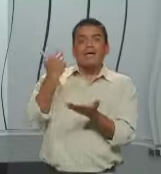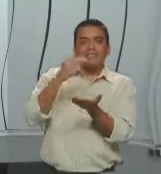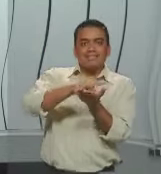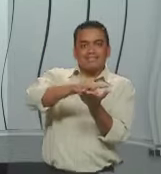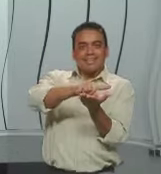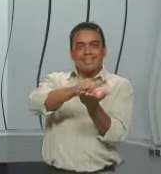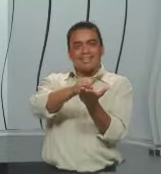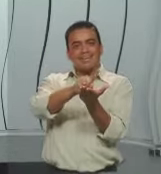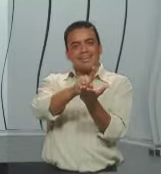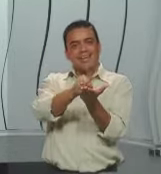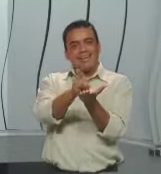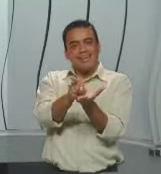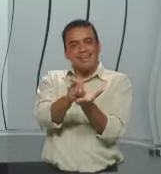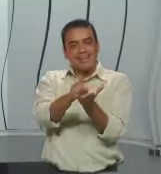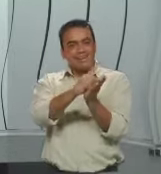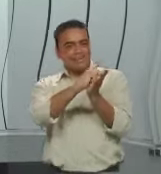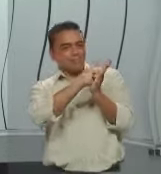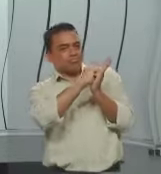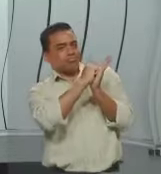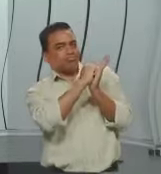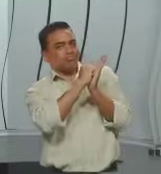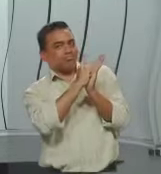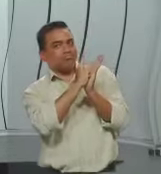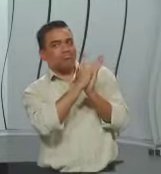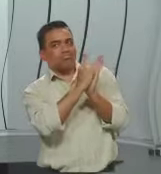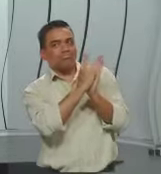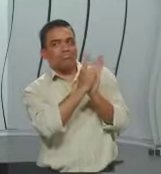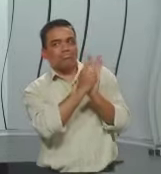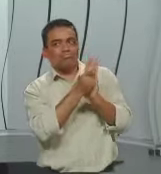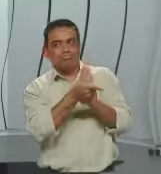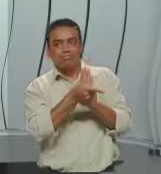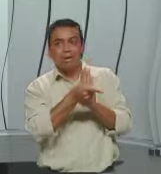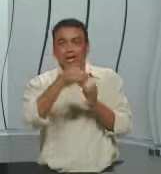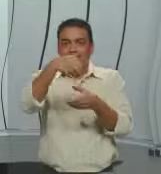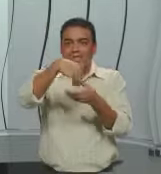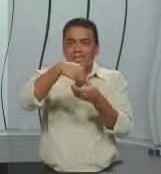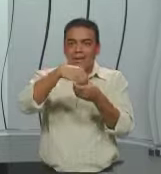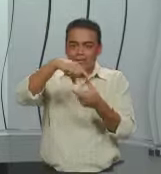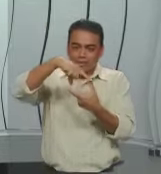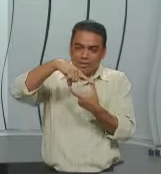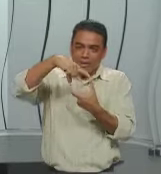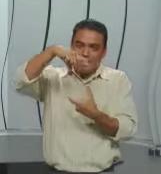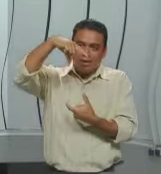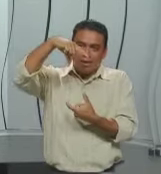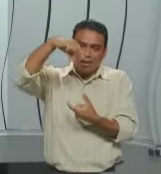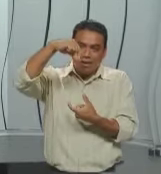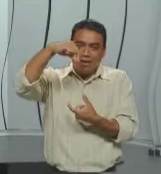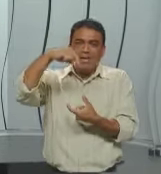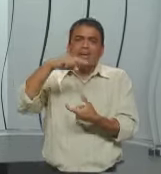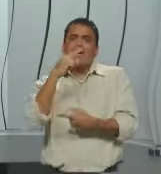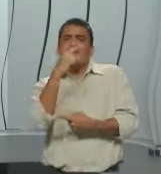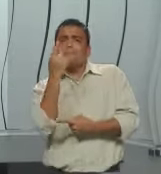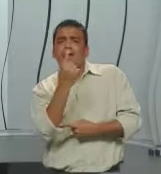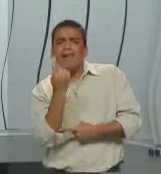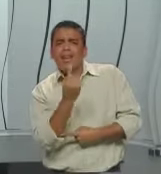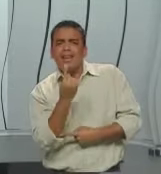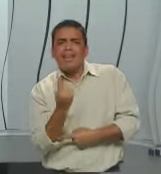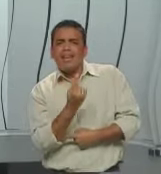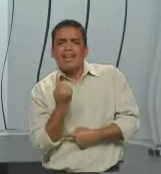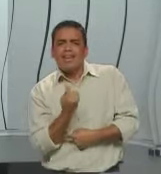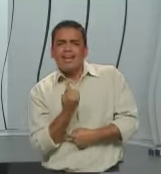eram digitais. E aí, o que acontecia? Dentro do aparelho, desses de ponteiro, você tem uma mola que faz ele